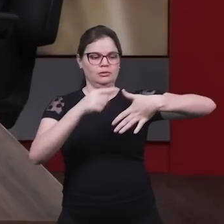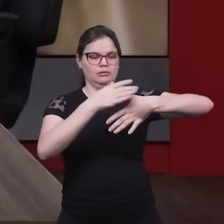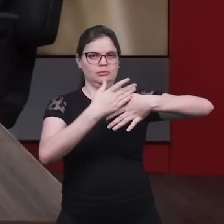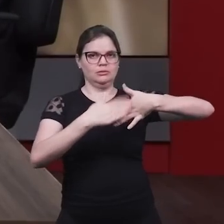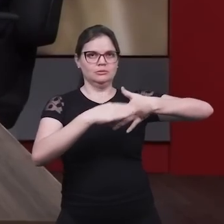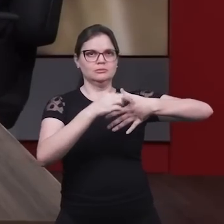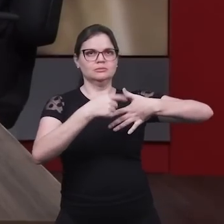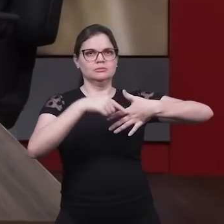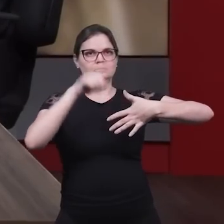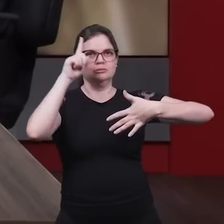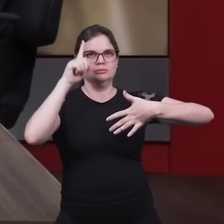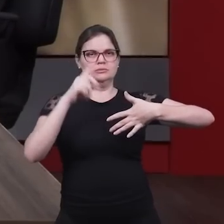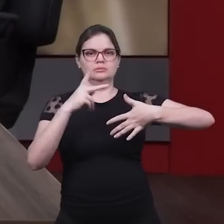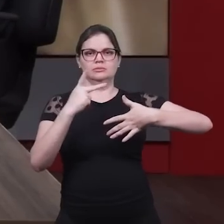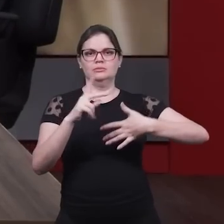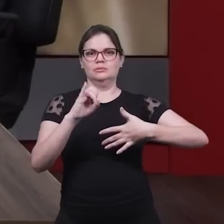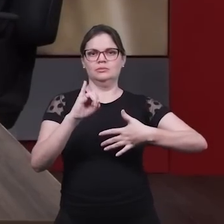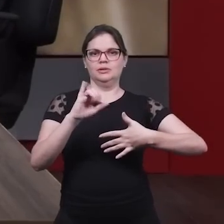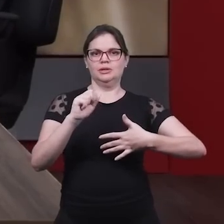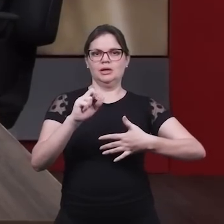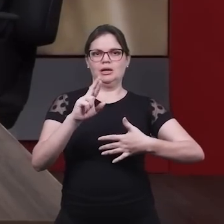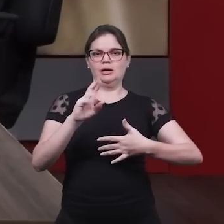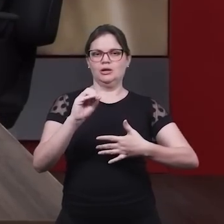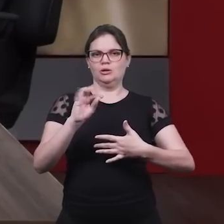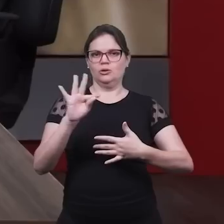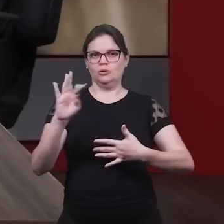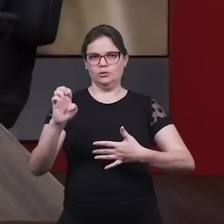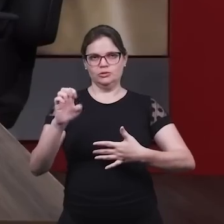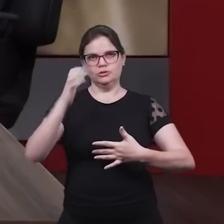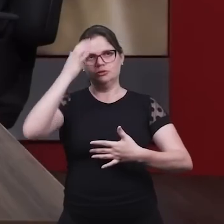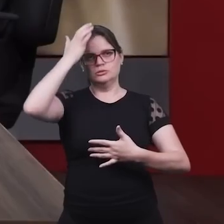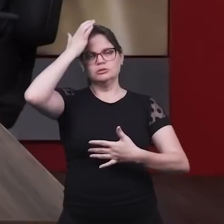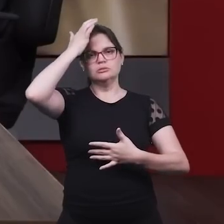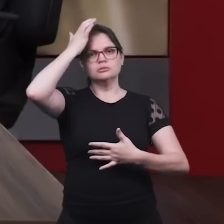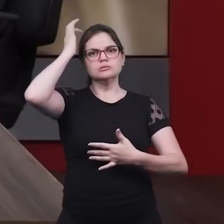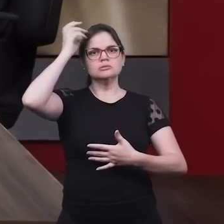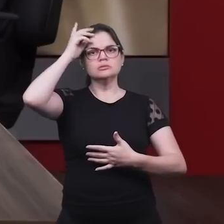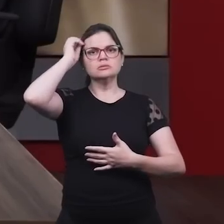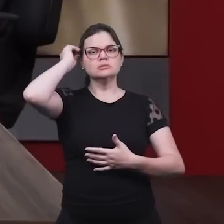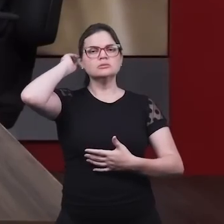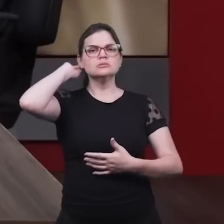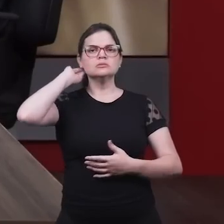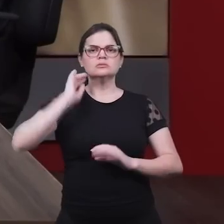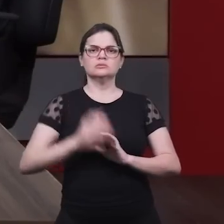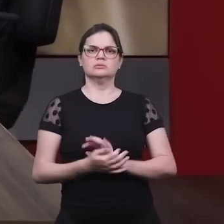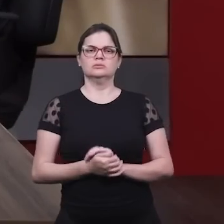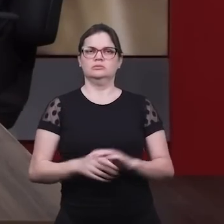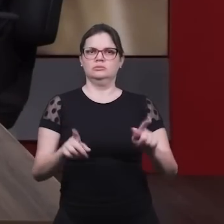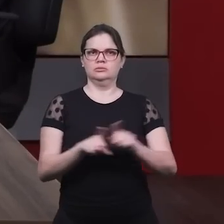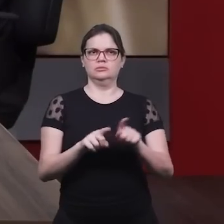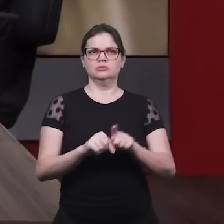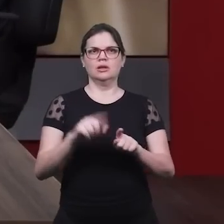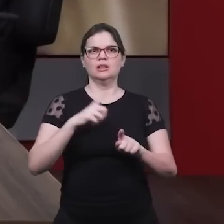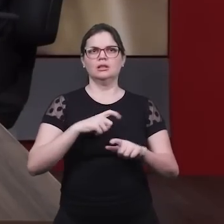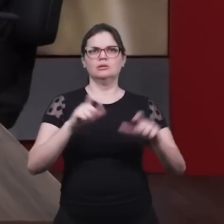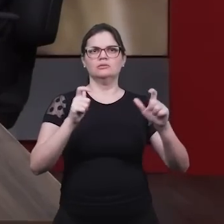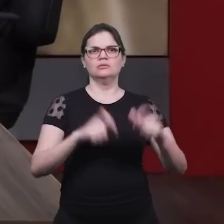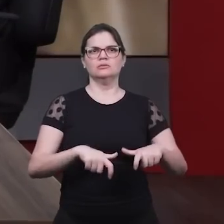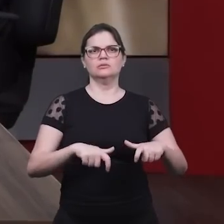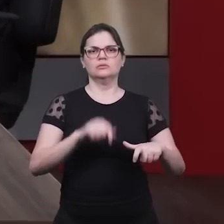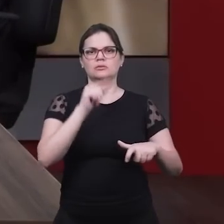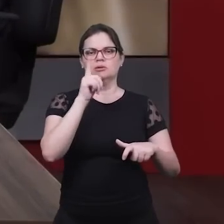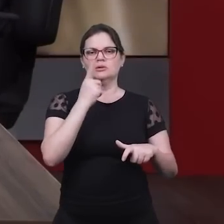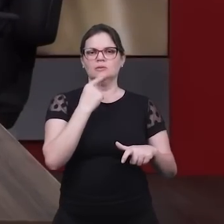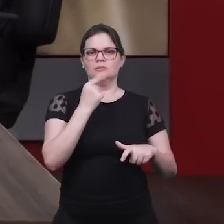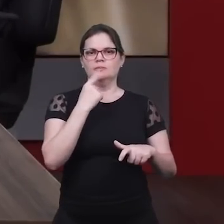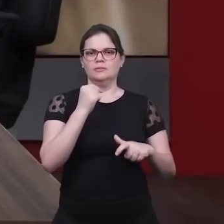Egito, no Mar Vermelho, foi nessa região ali, ó, de Piairote, mais ou menos nessa região. Aqui não pode dar certeza, mas provavelmente por